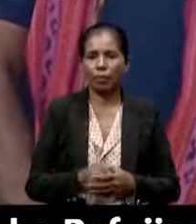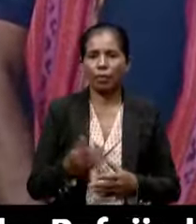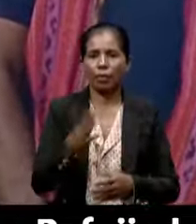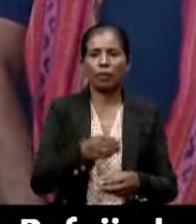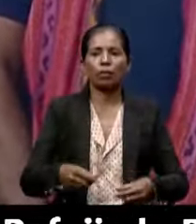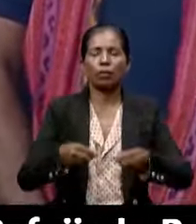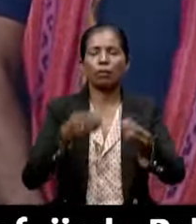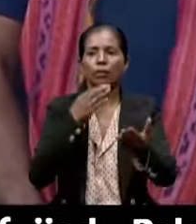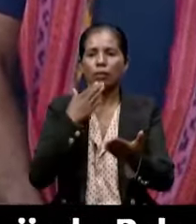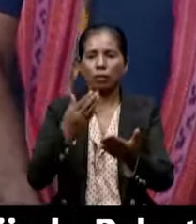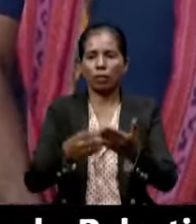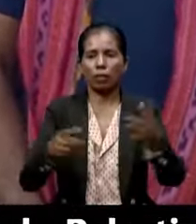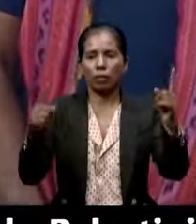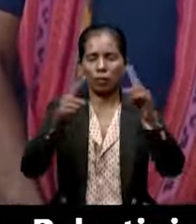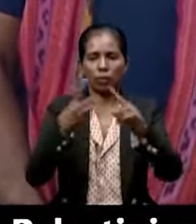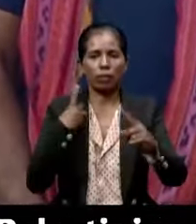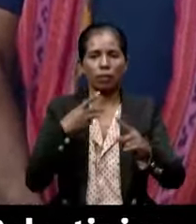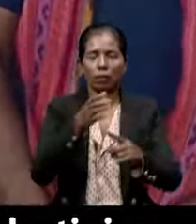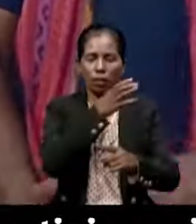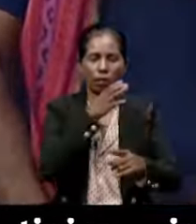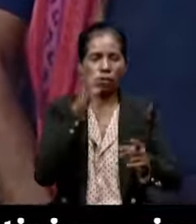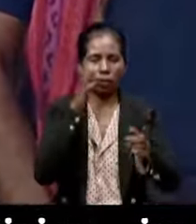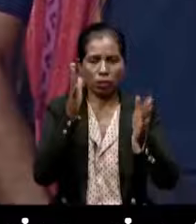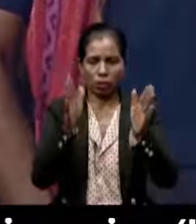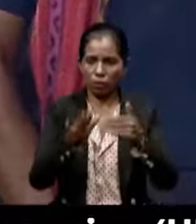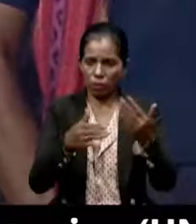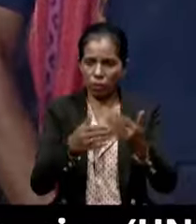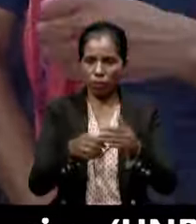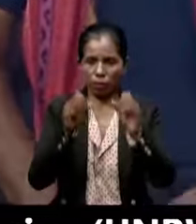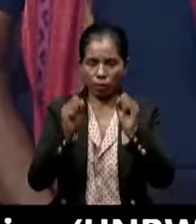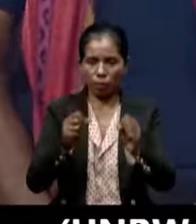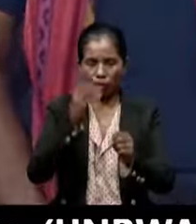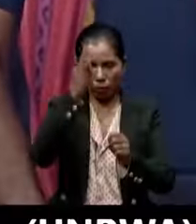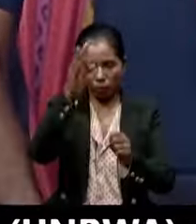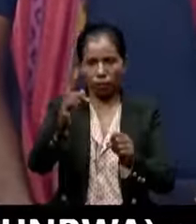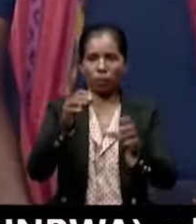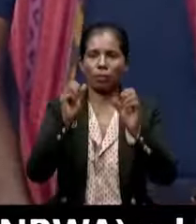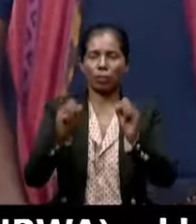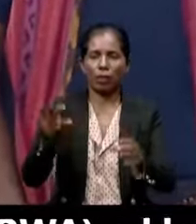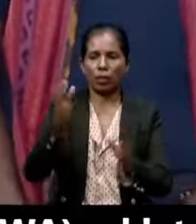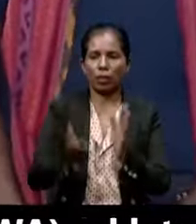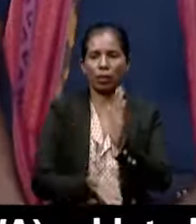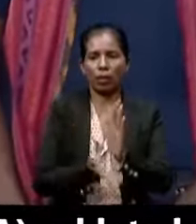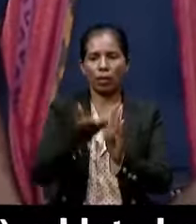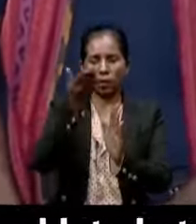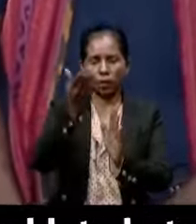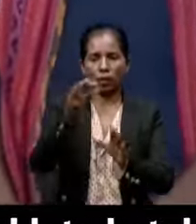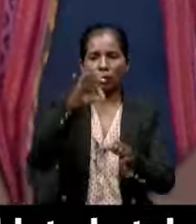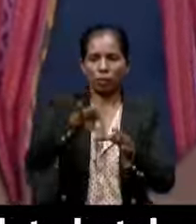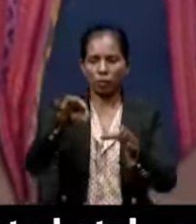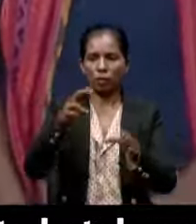basawa, tene agit surusira, para bakuturu ne, bele hasae, produsan lebe